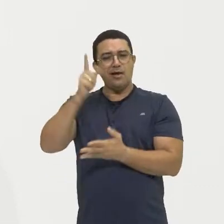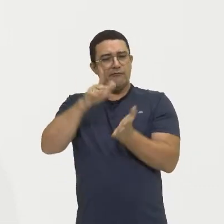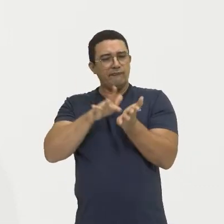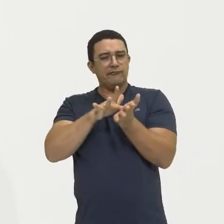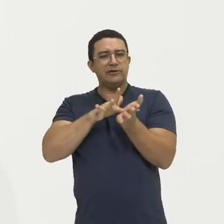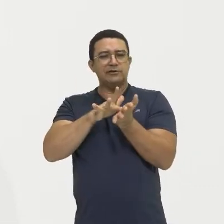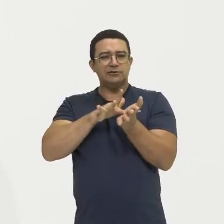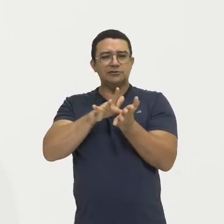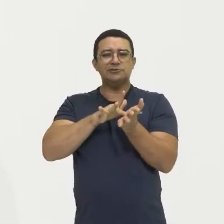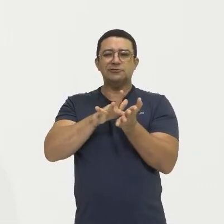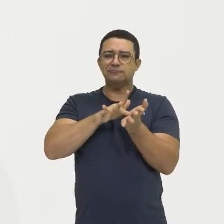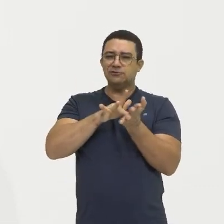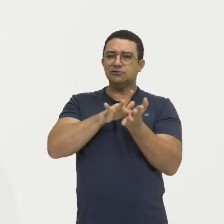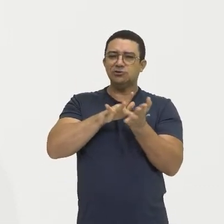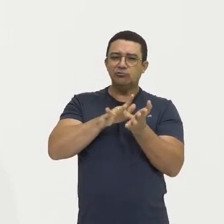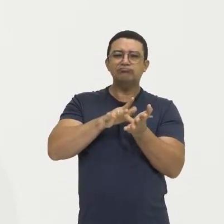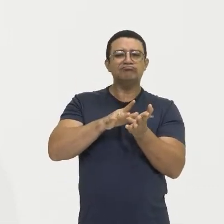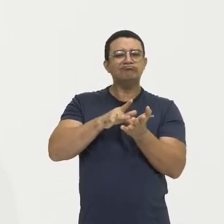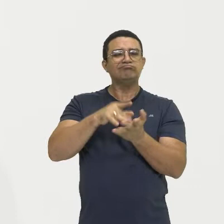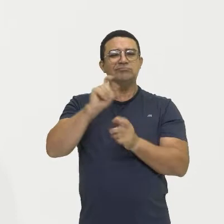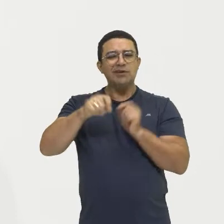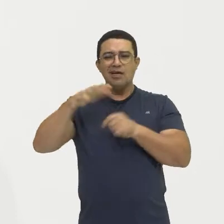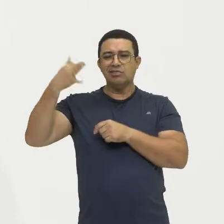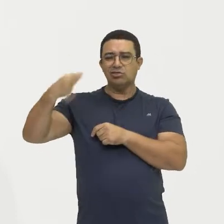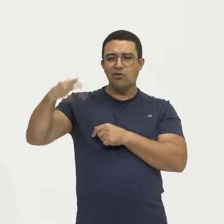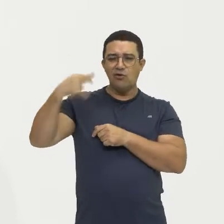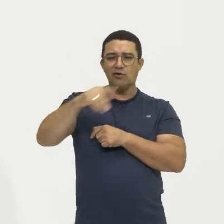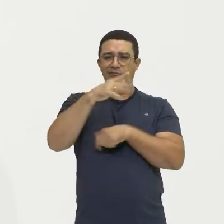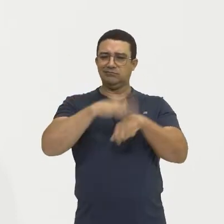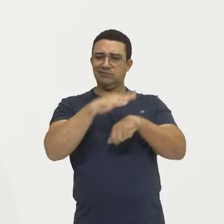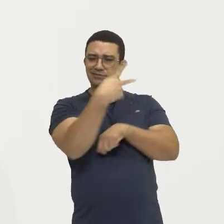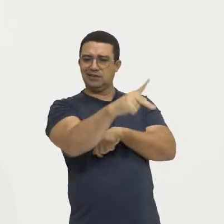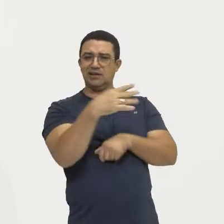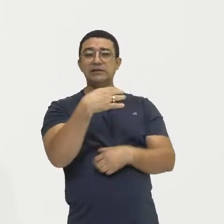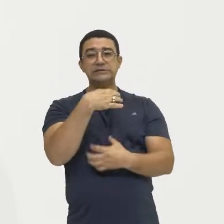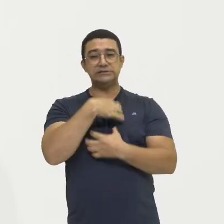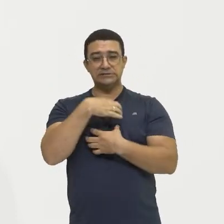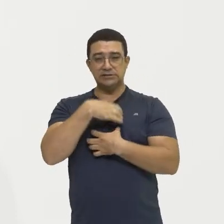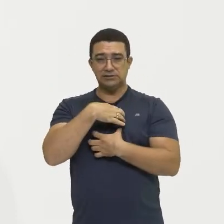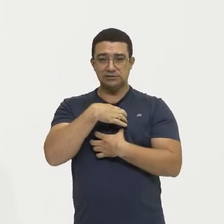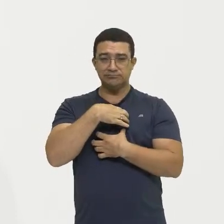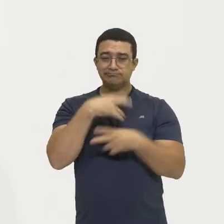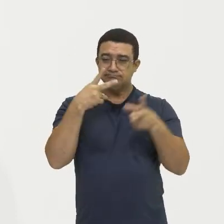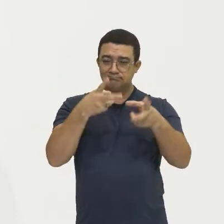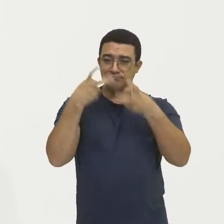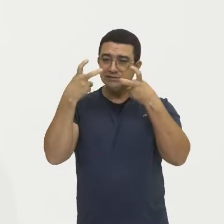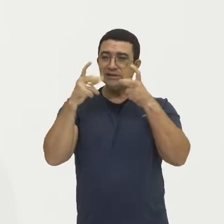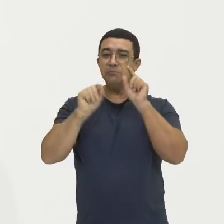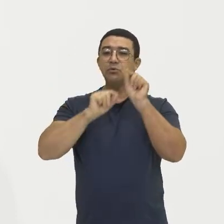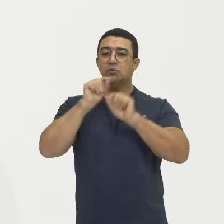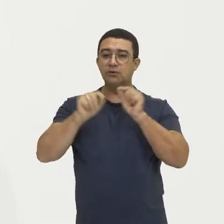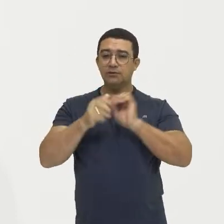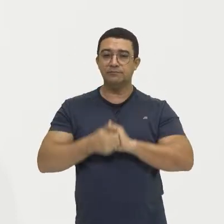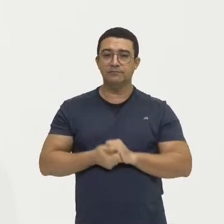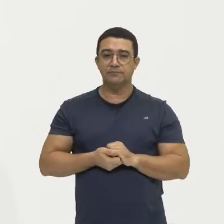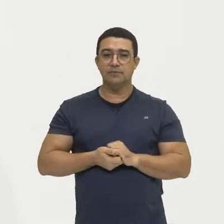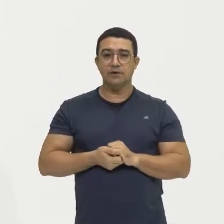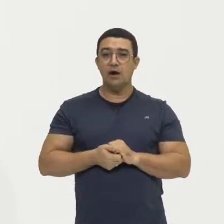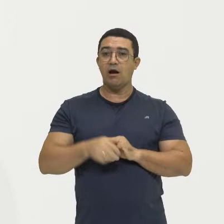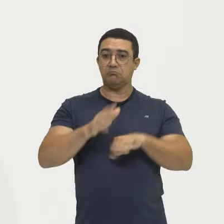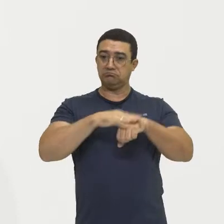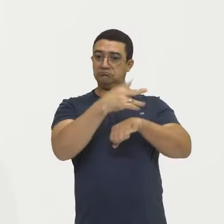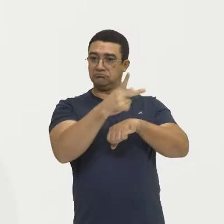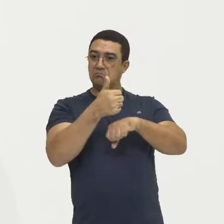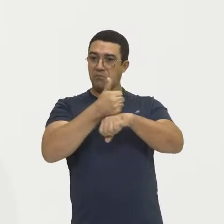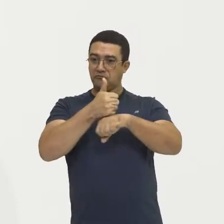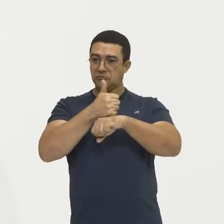observe que aí ele tá afirmando, né, que o poeta consegue fingir essa dor e, ao mesmo tempo, que ele pode